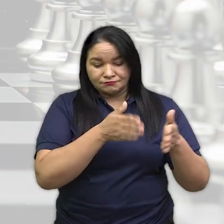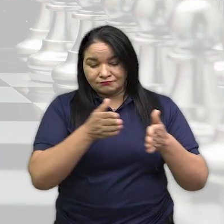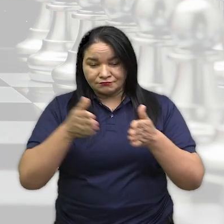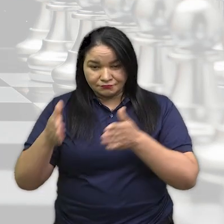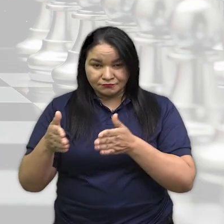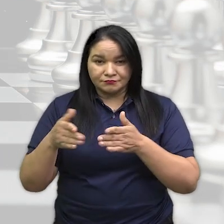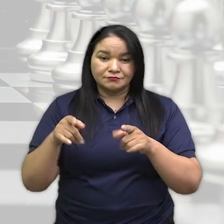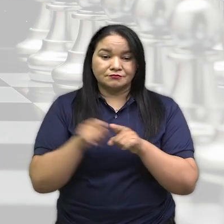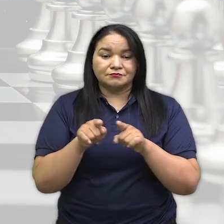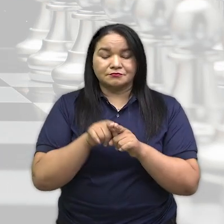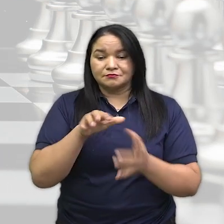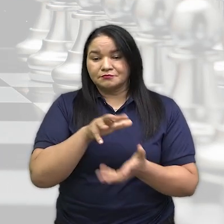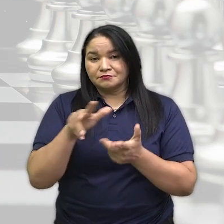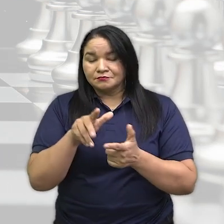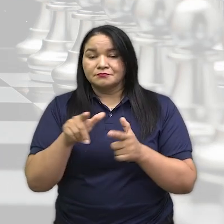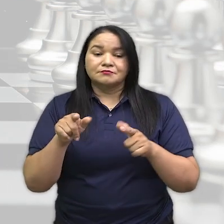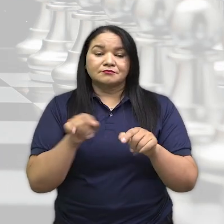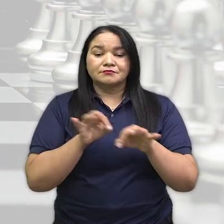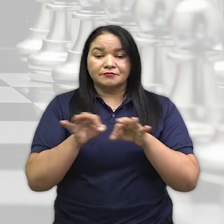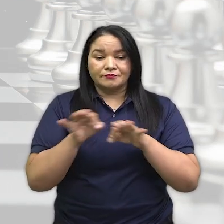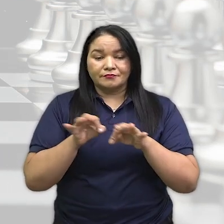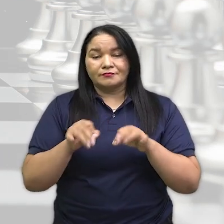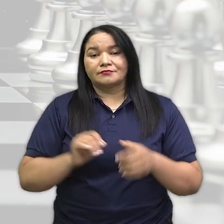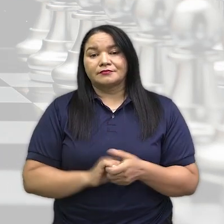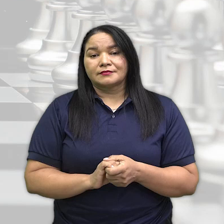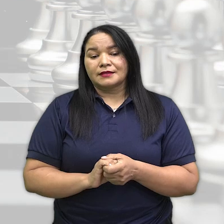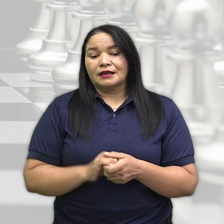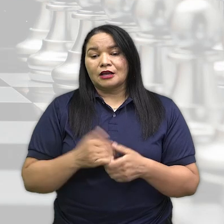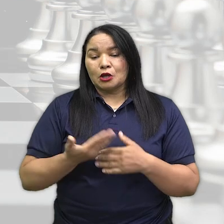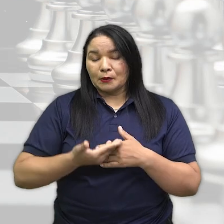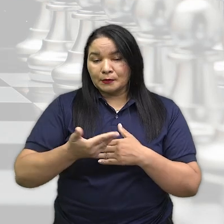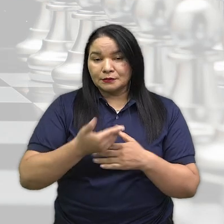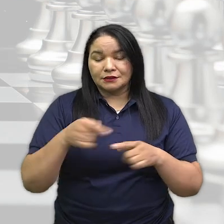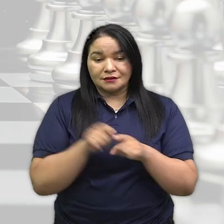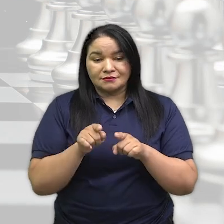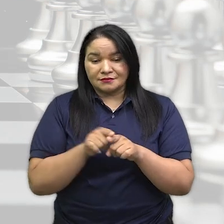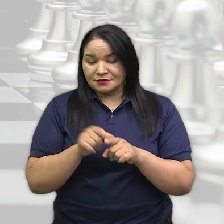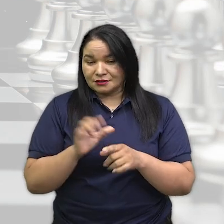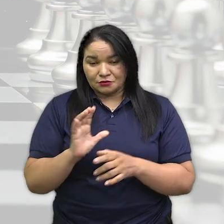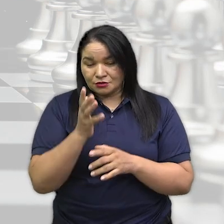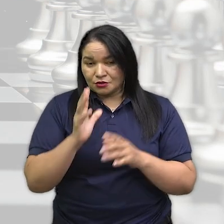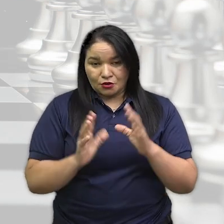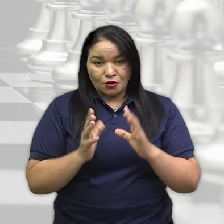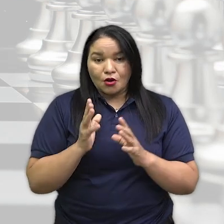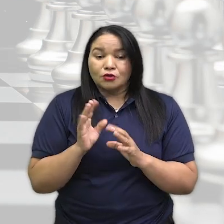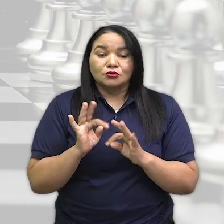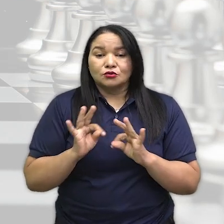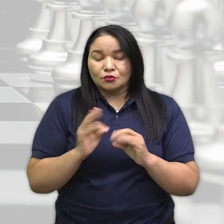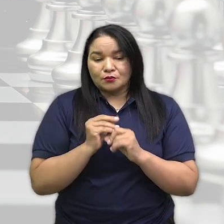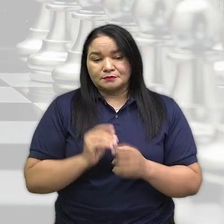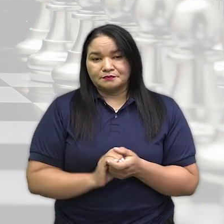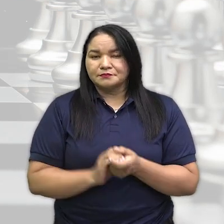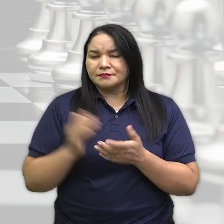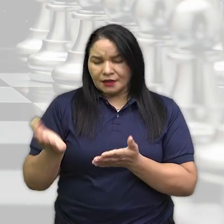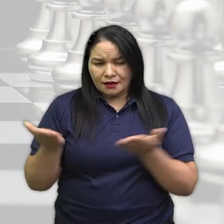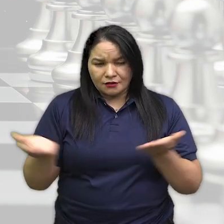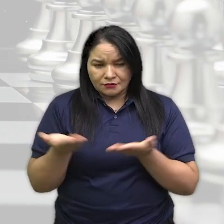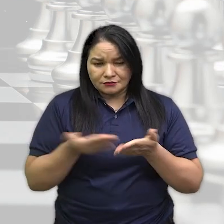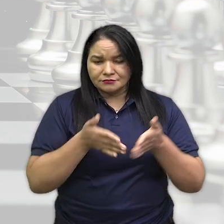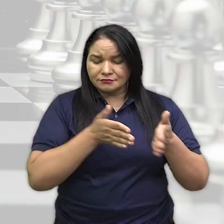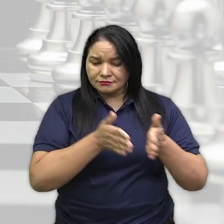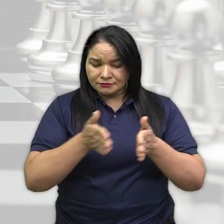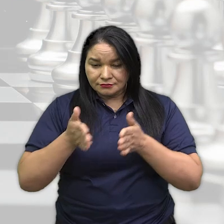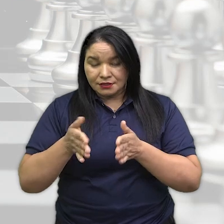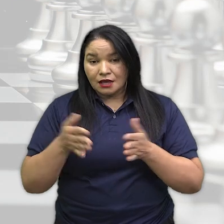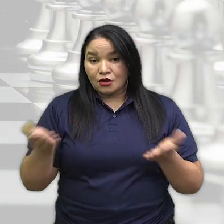geopolíticas mundiais, que acontecem no mundo, elas vão se dando, elas vão ocorrendo. Bem, mas a gente vai por etapas, tá? E